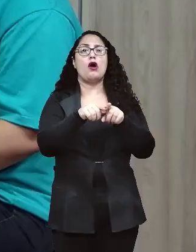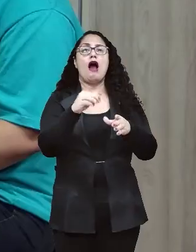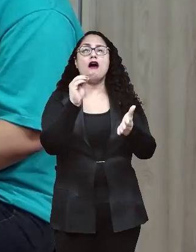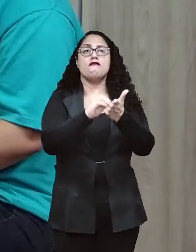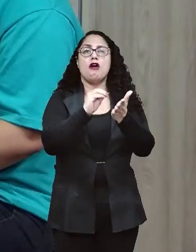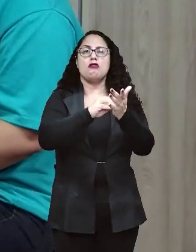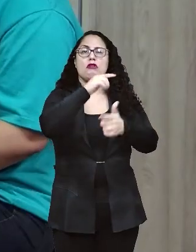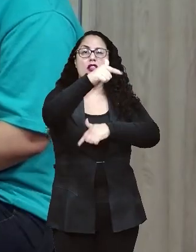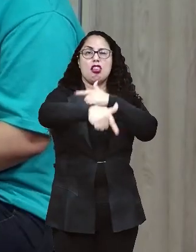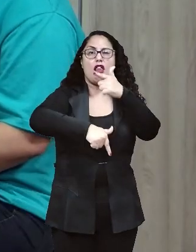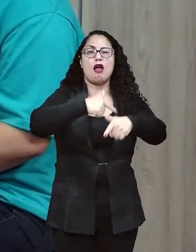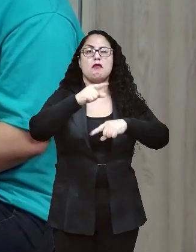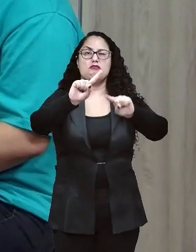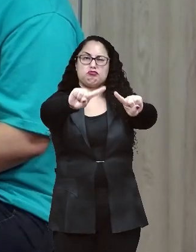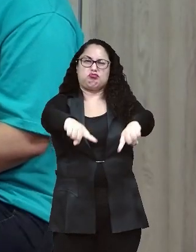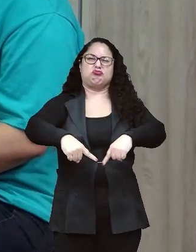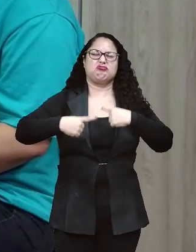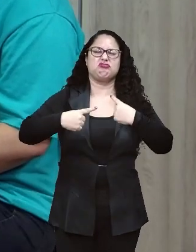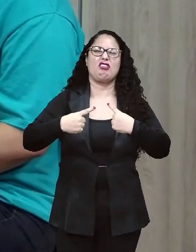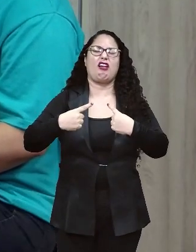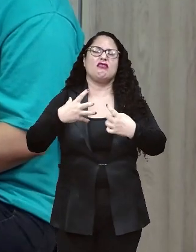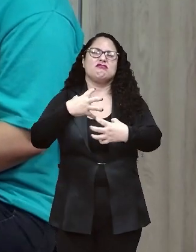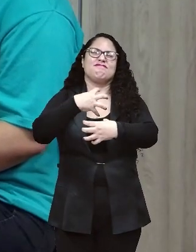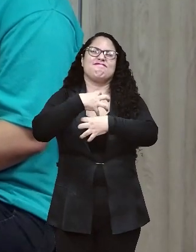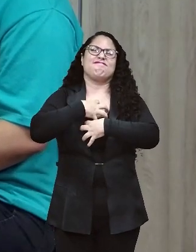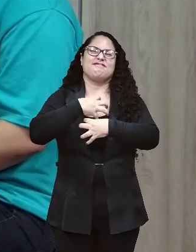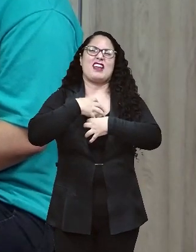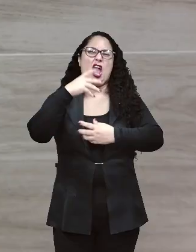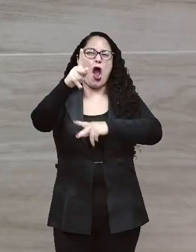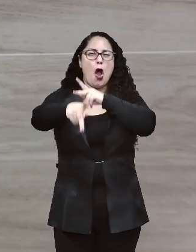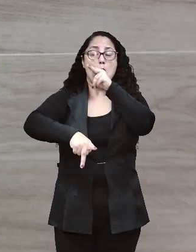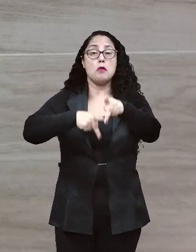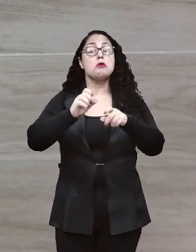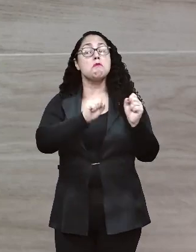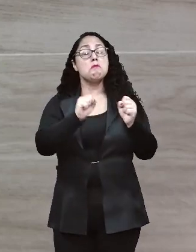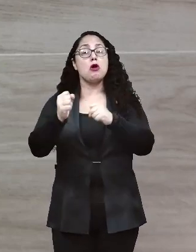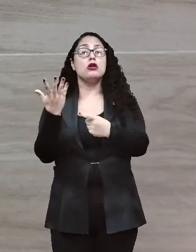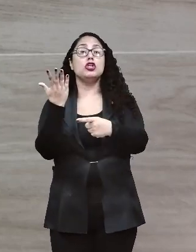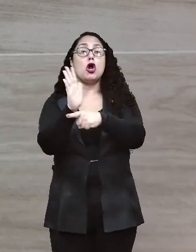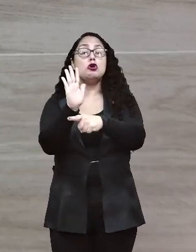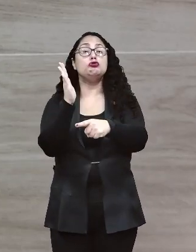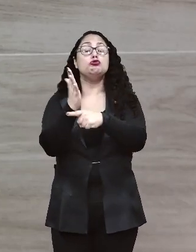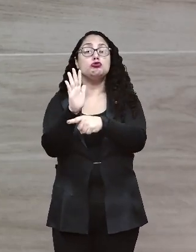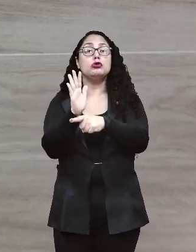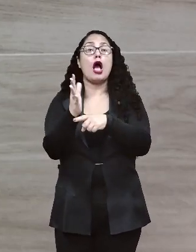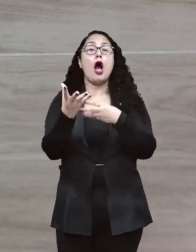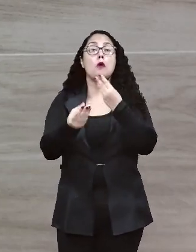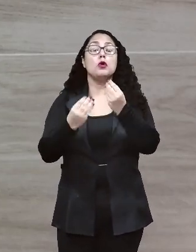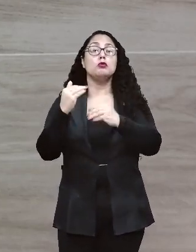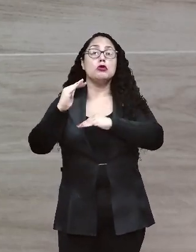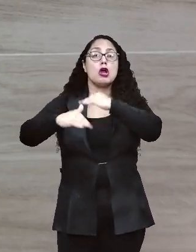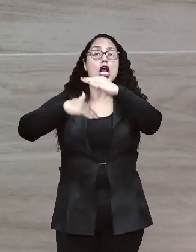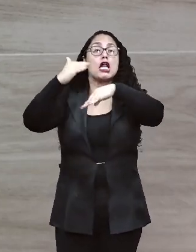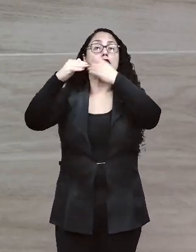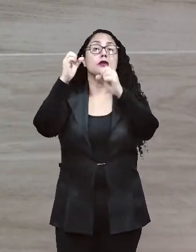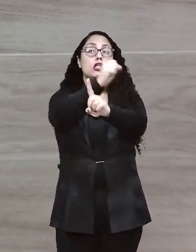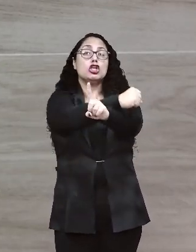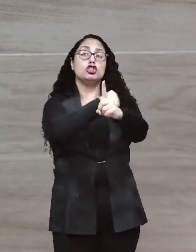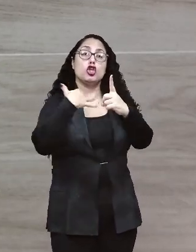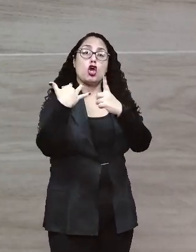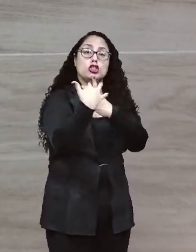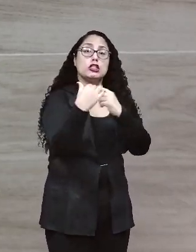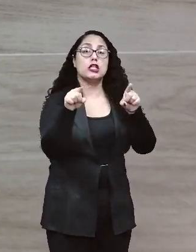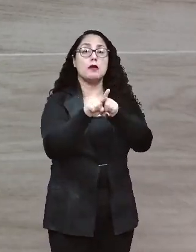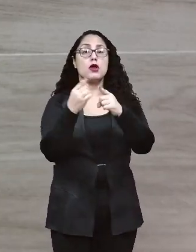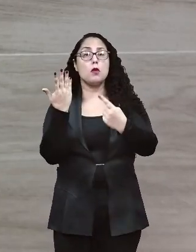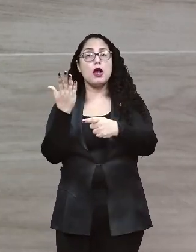de trabalho isso afeta bastante, porque é um público que pode contribuir muito para o crescimento da sociedade, assim como